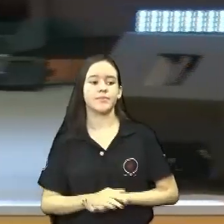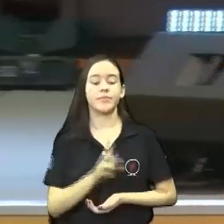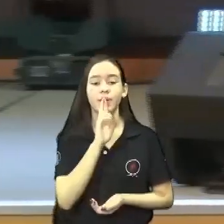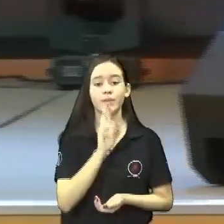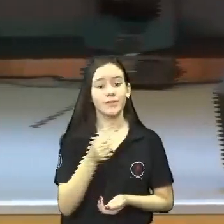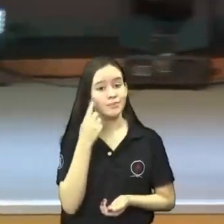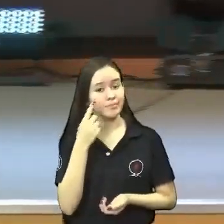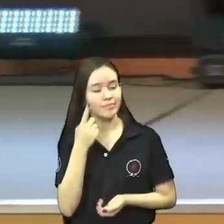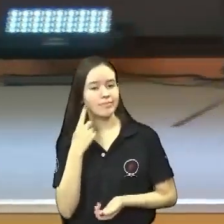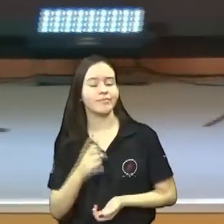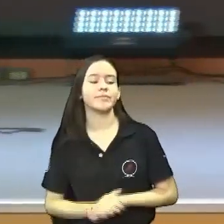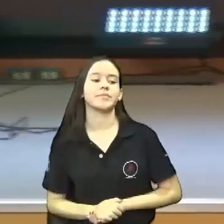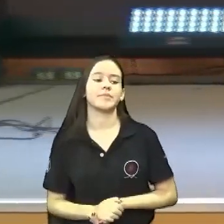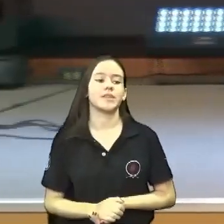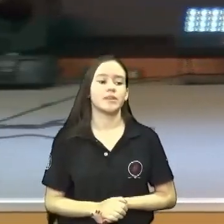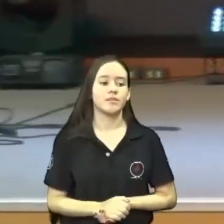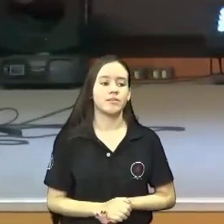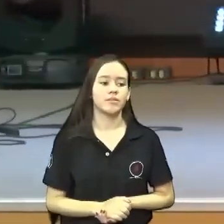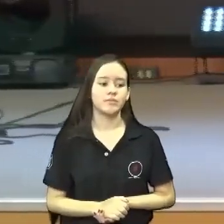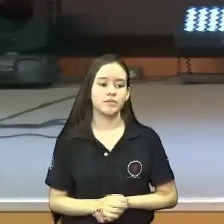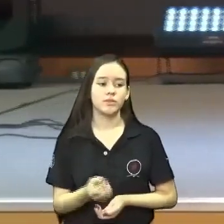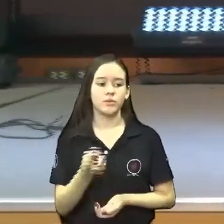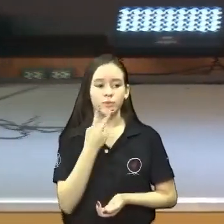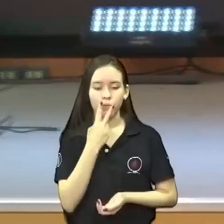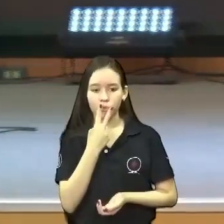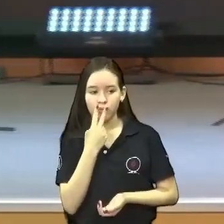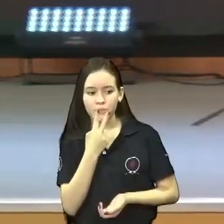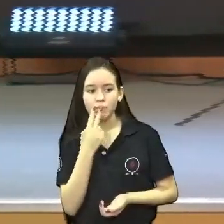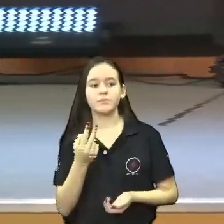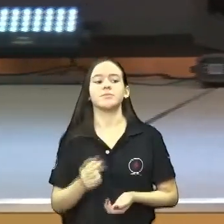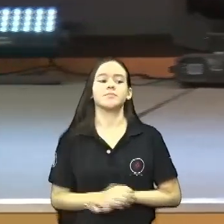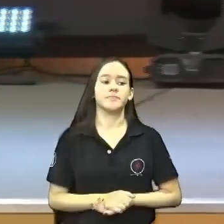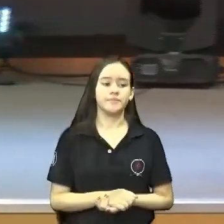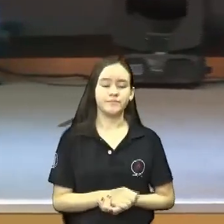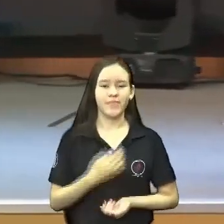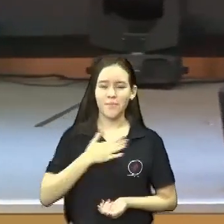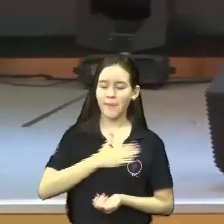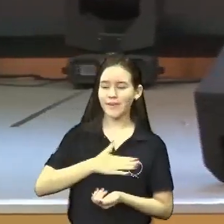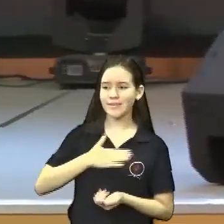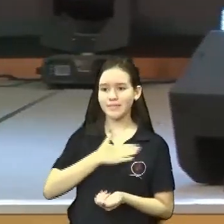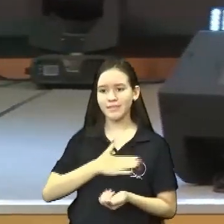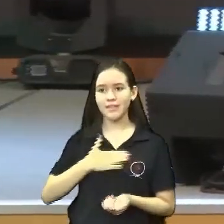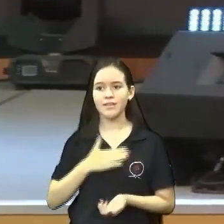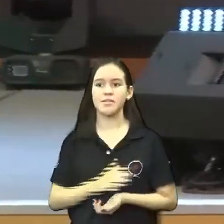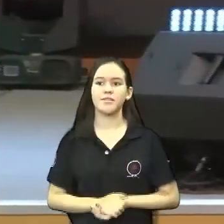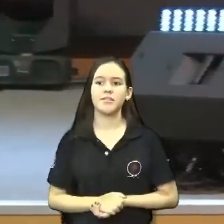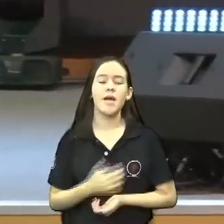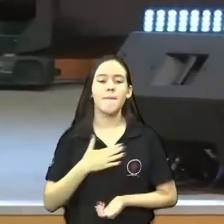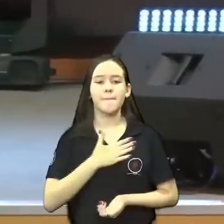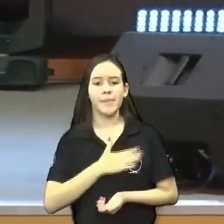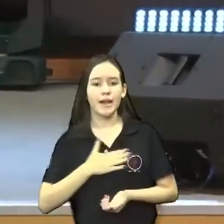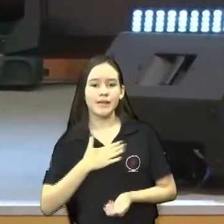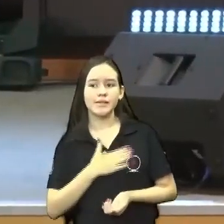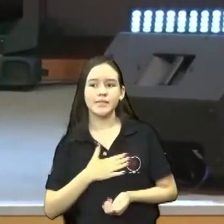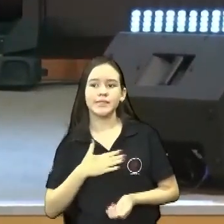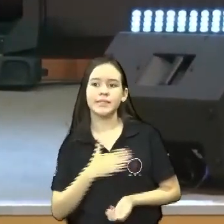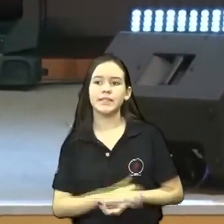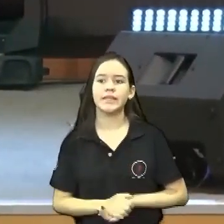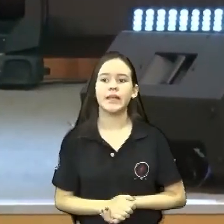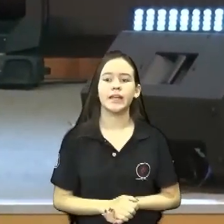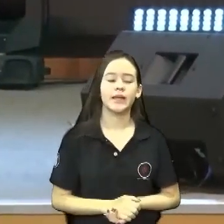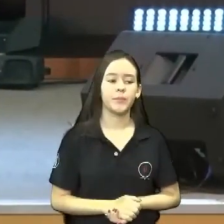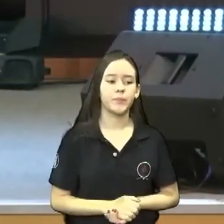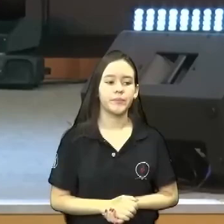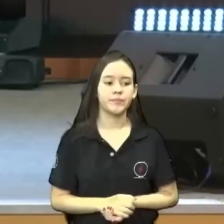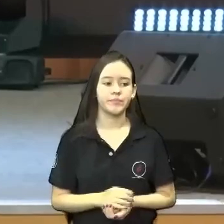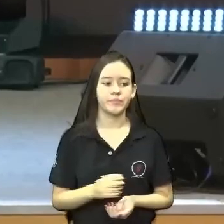prazer fumar três carteira de cigarro ele dá prazer me dá prazer me envolver com a mulher dos